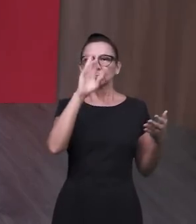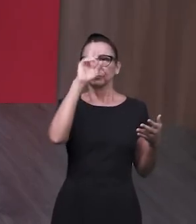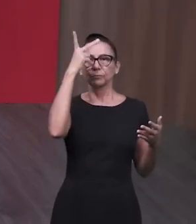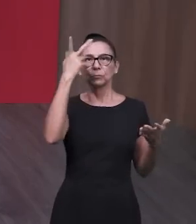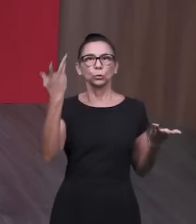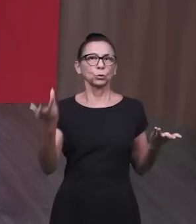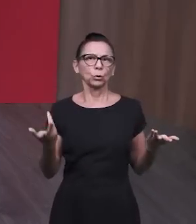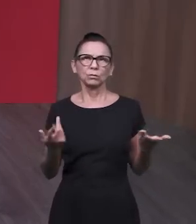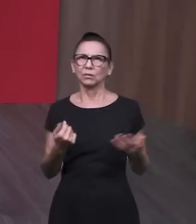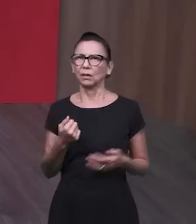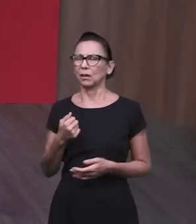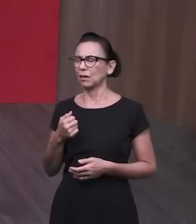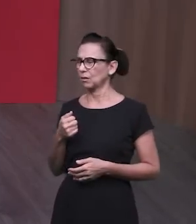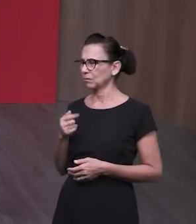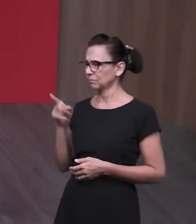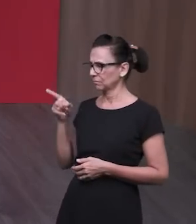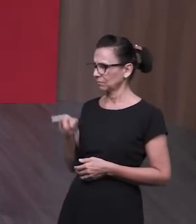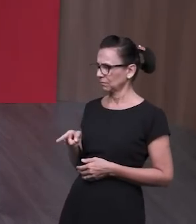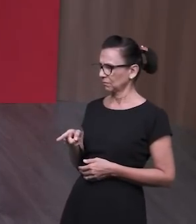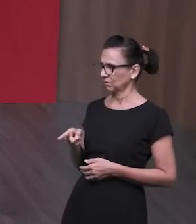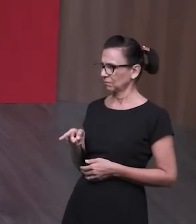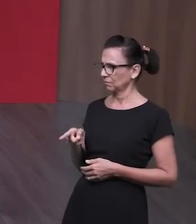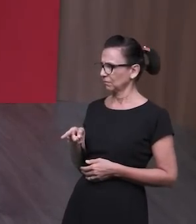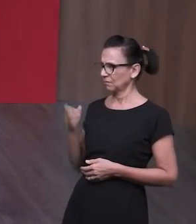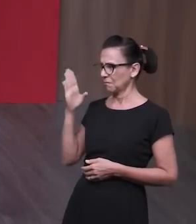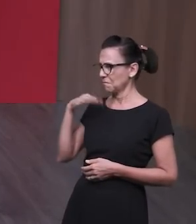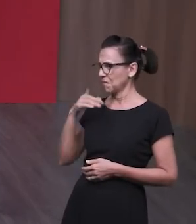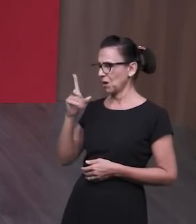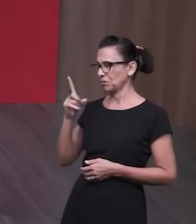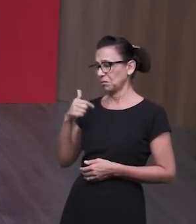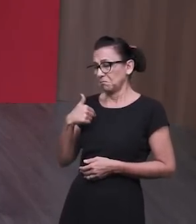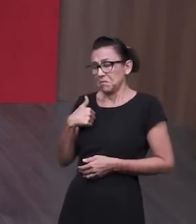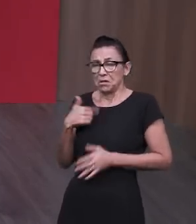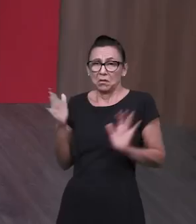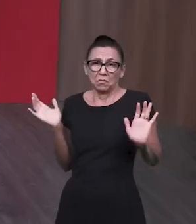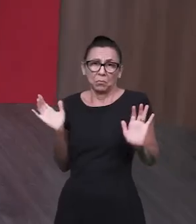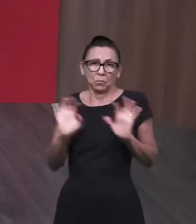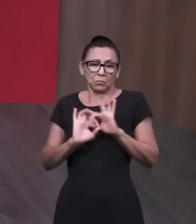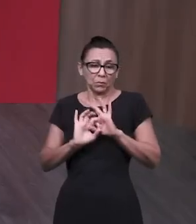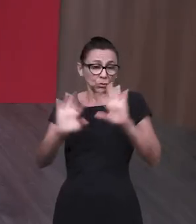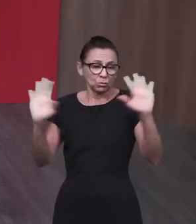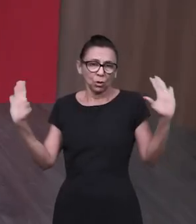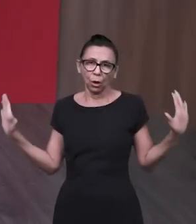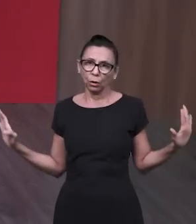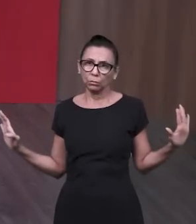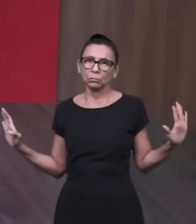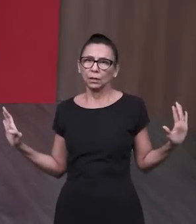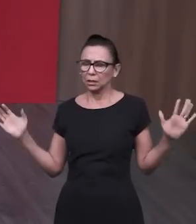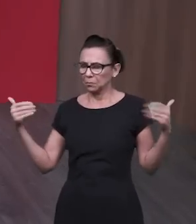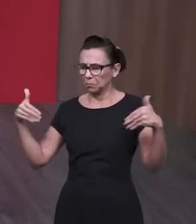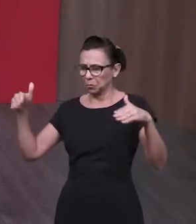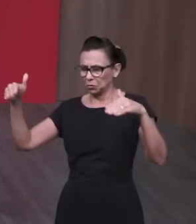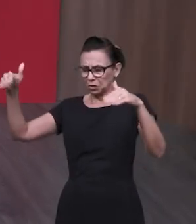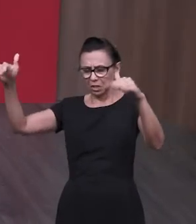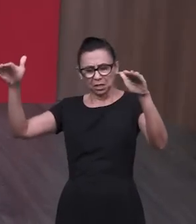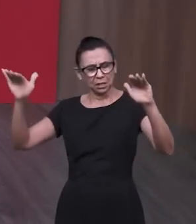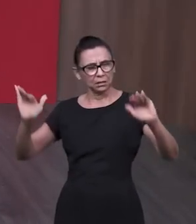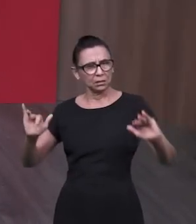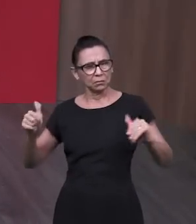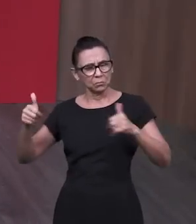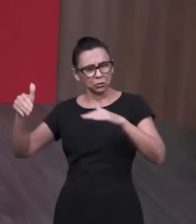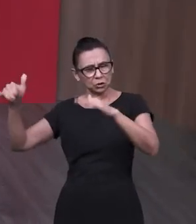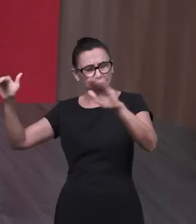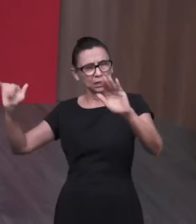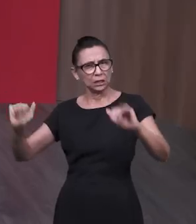parte, olha, não vejo mal nenhum nesse homem, por mim, eu ia soltá-lo agora, só não vou fazer porque ele apelou a César, ele queria